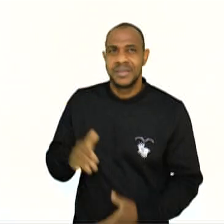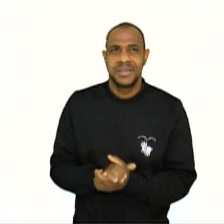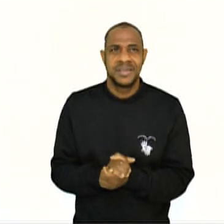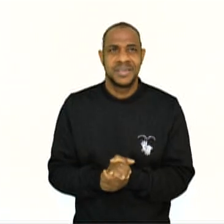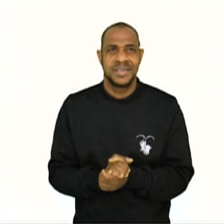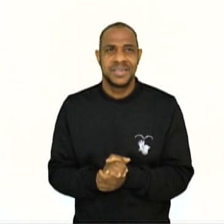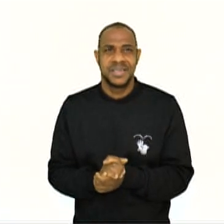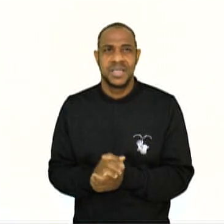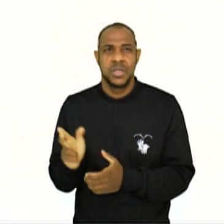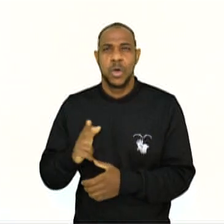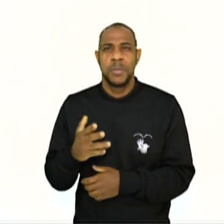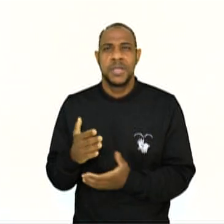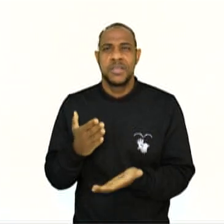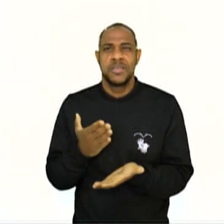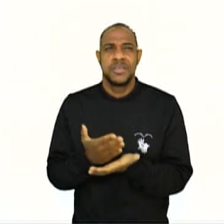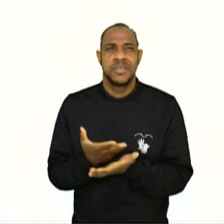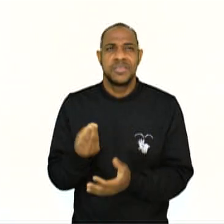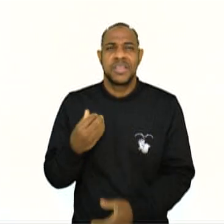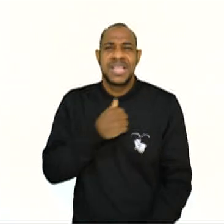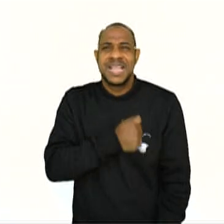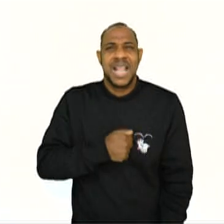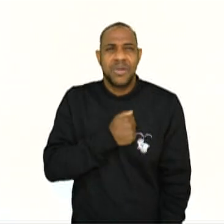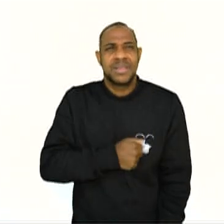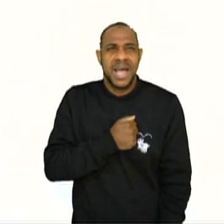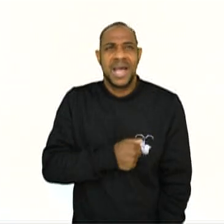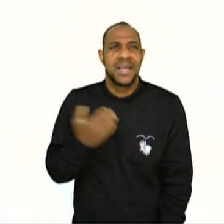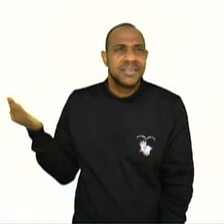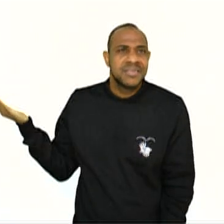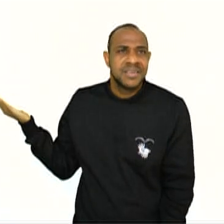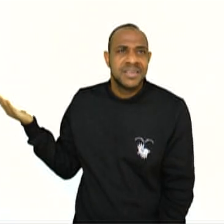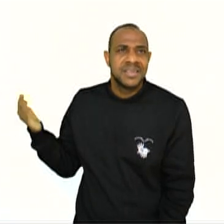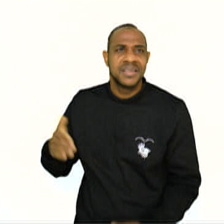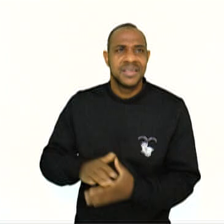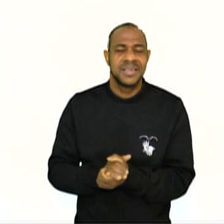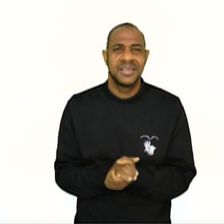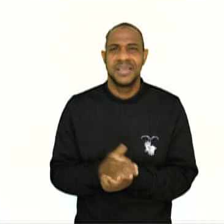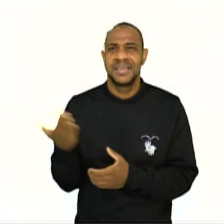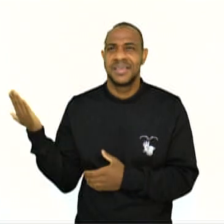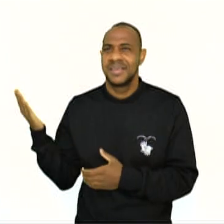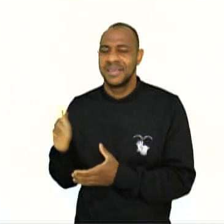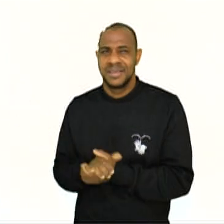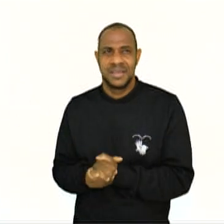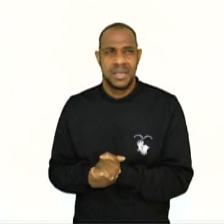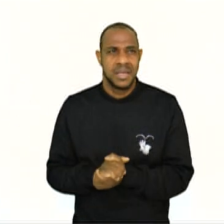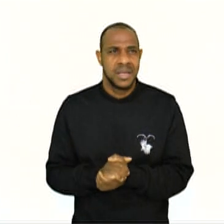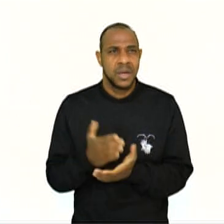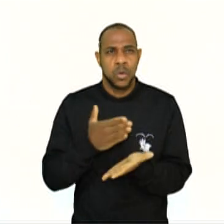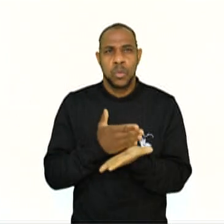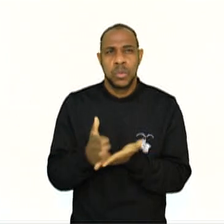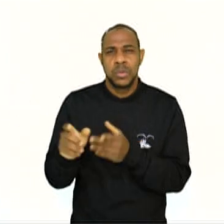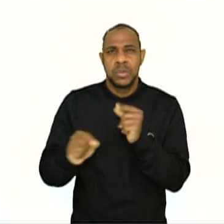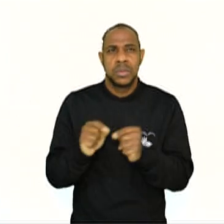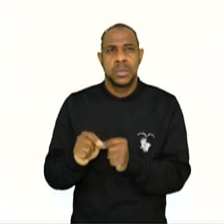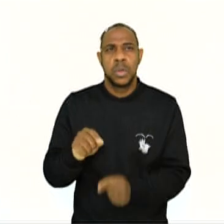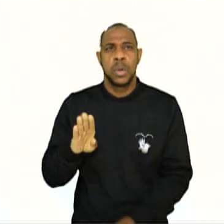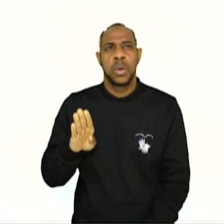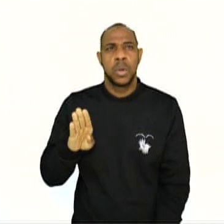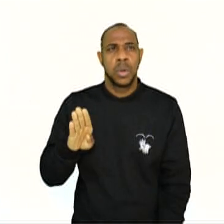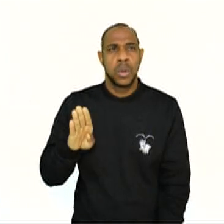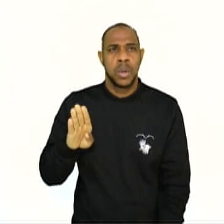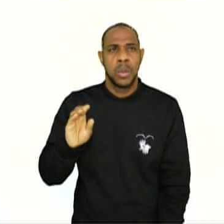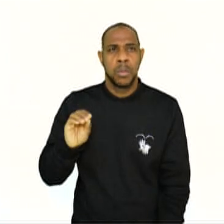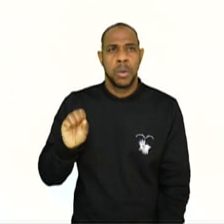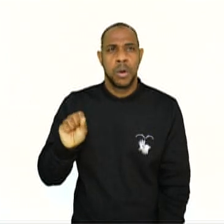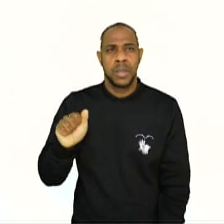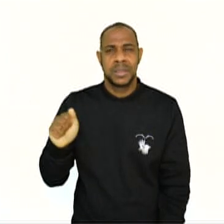disco, tá? Já havia sido gravada, mas com ele, em 1959, se inicia a bossa nova, uma música